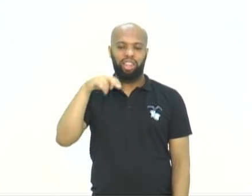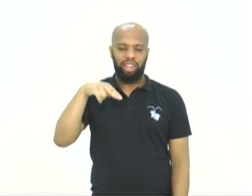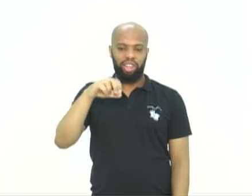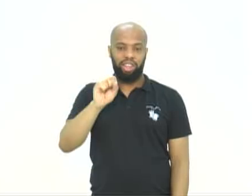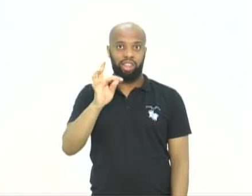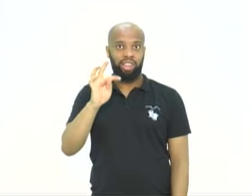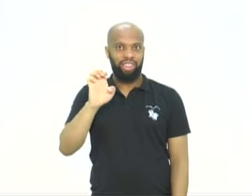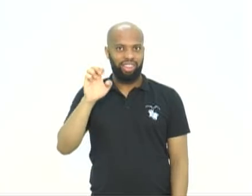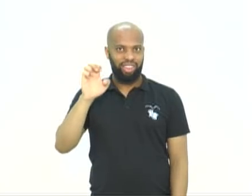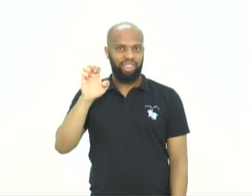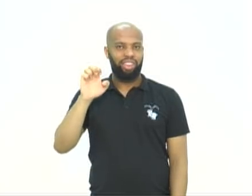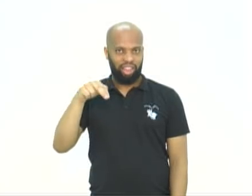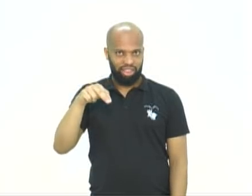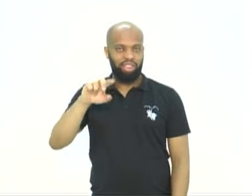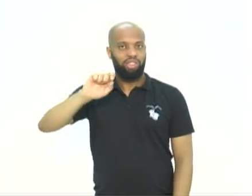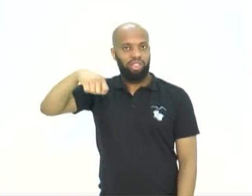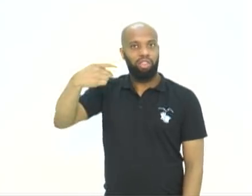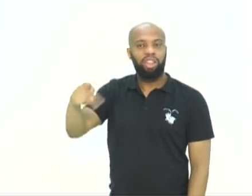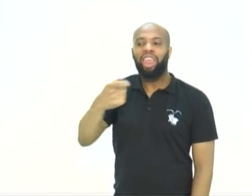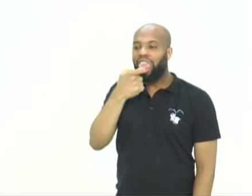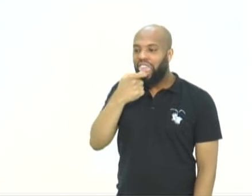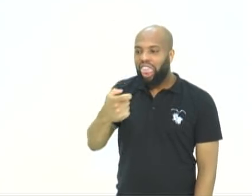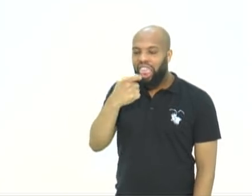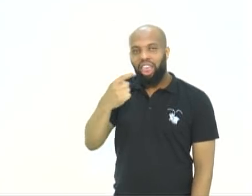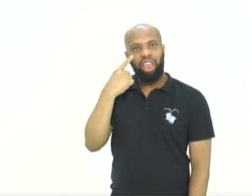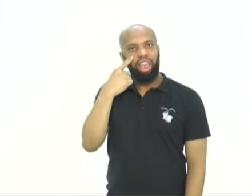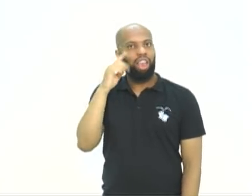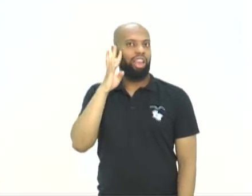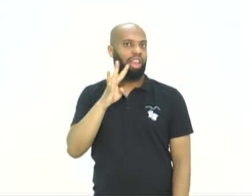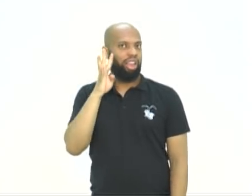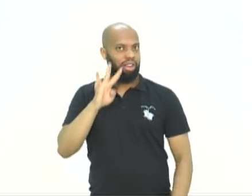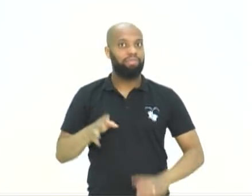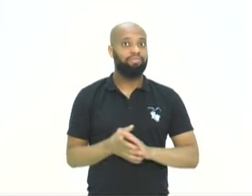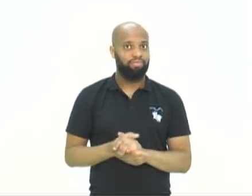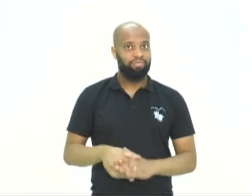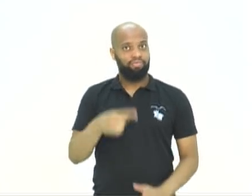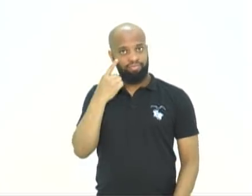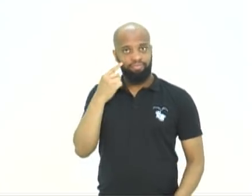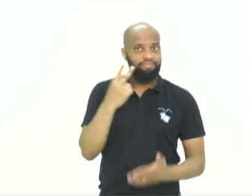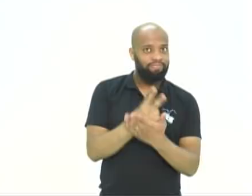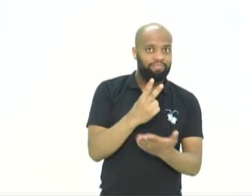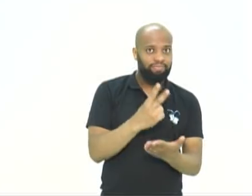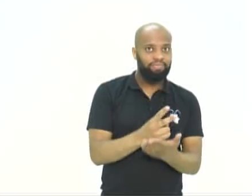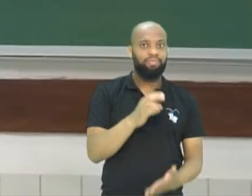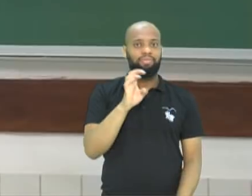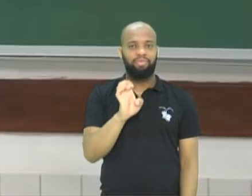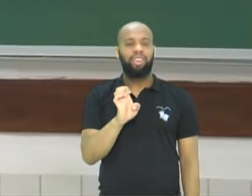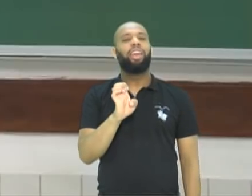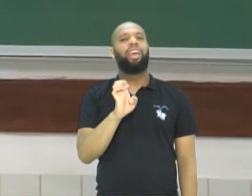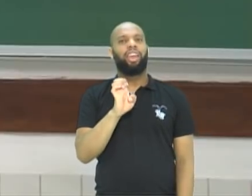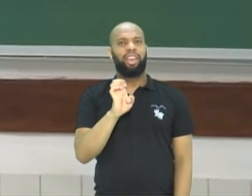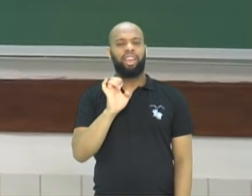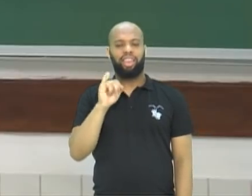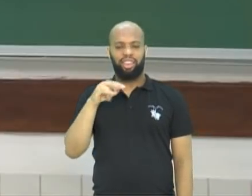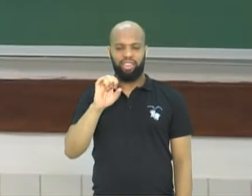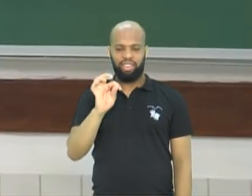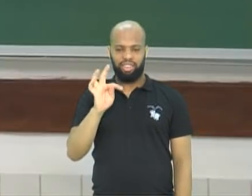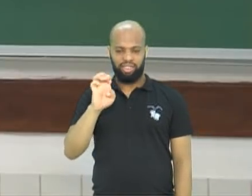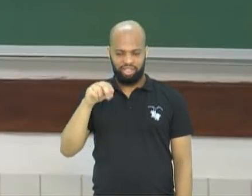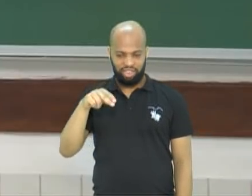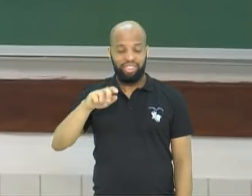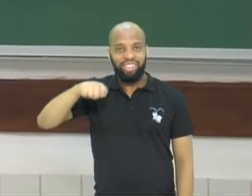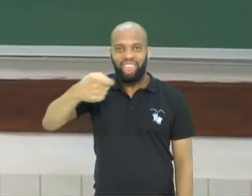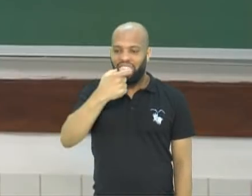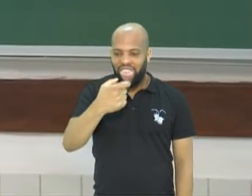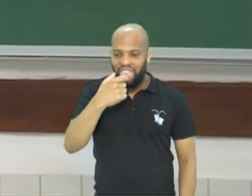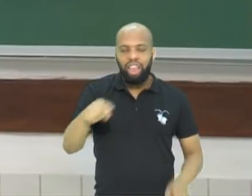que bacana essa imagem. Na mesma sala, Albert Einstein, Ernest Rutherford, Marie Curie, é assim que a